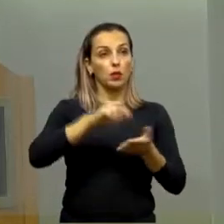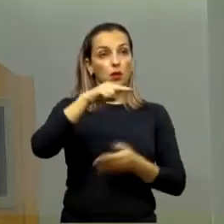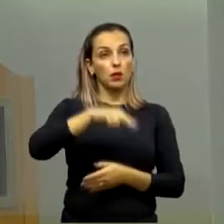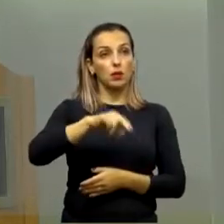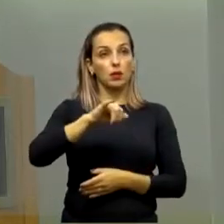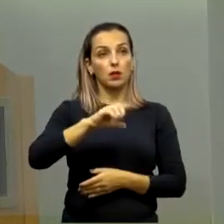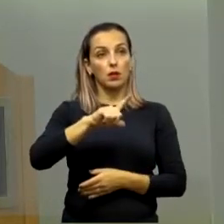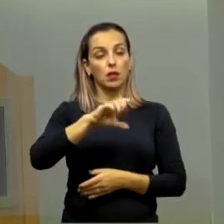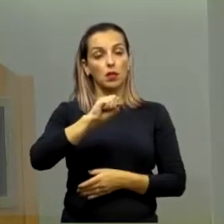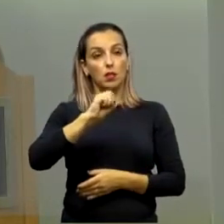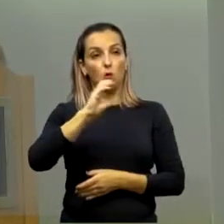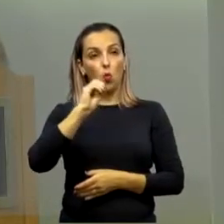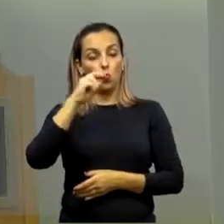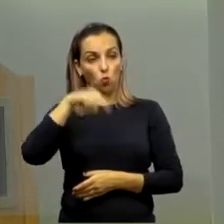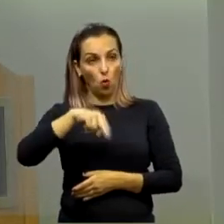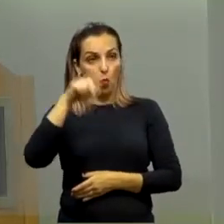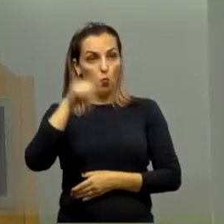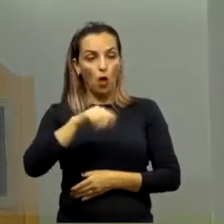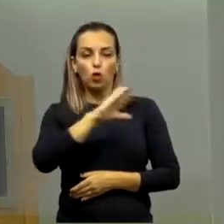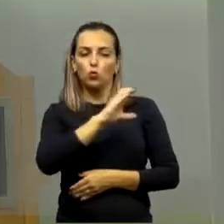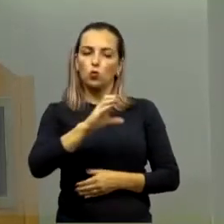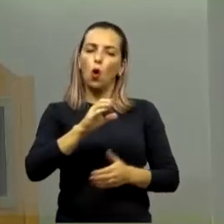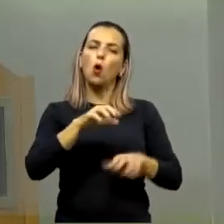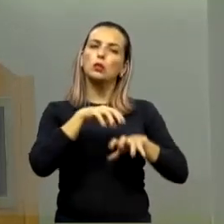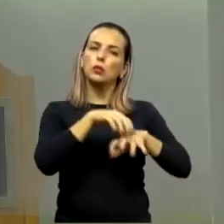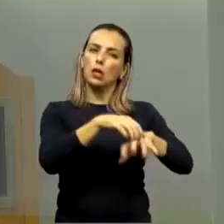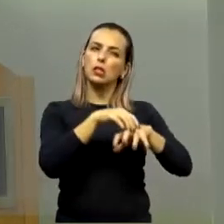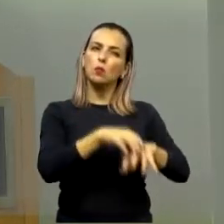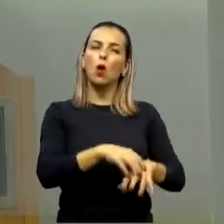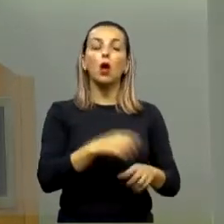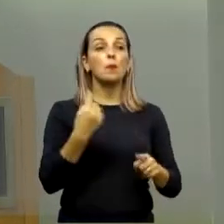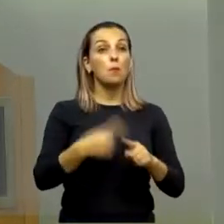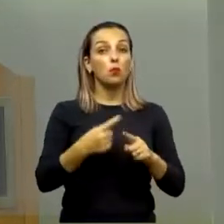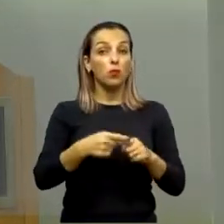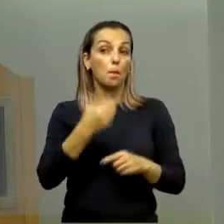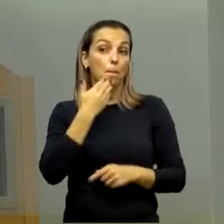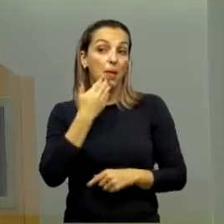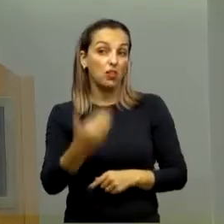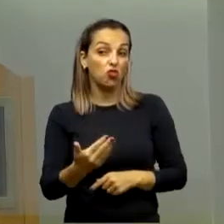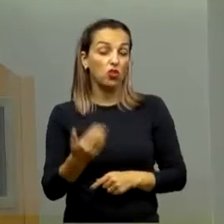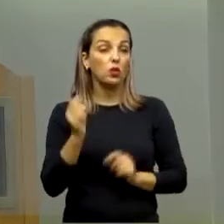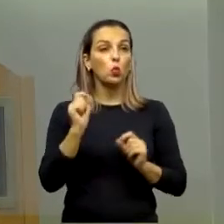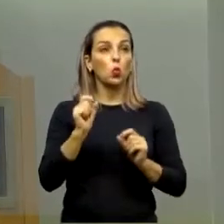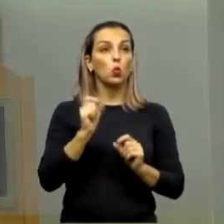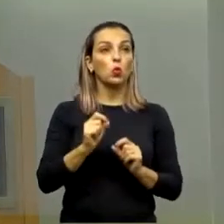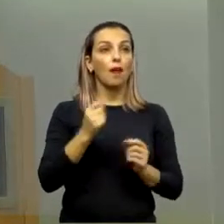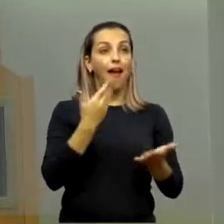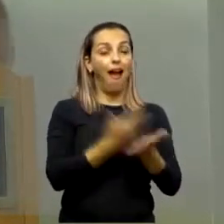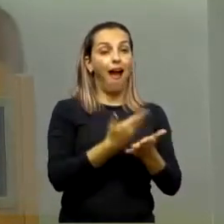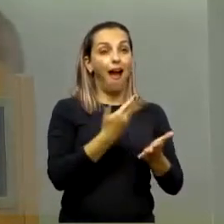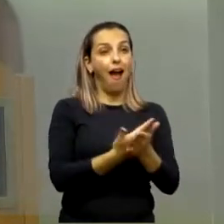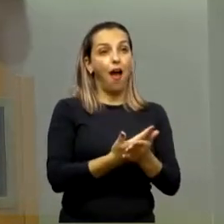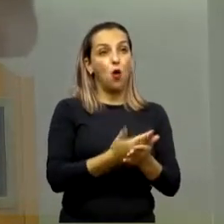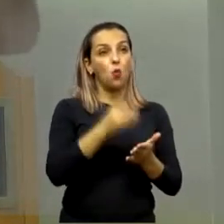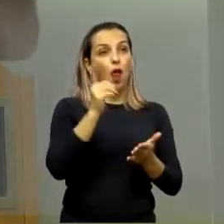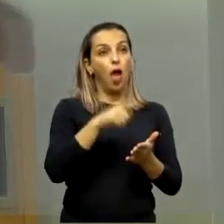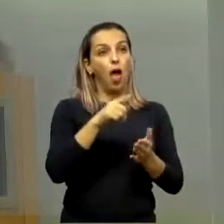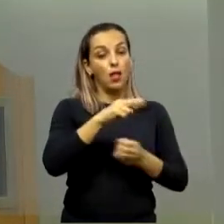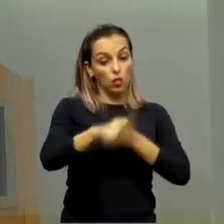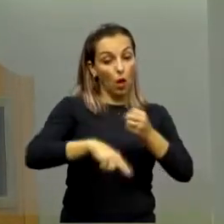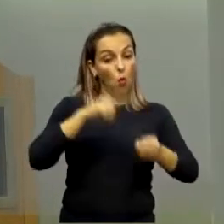coordenador de transporte quem te levou uma demanda na semana passada para lá que as aulas da Unesp do Ikea